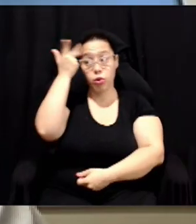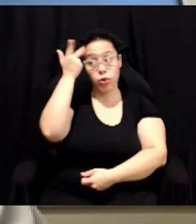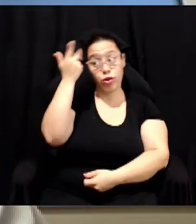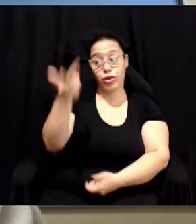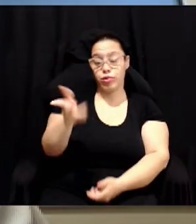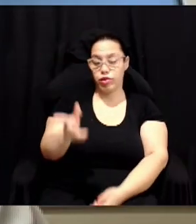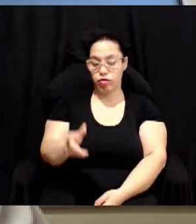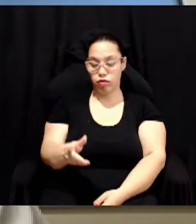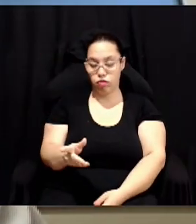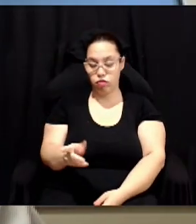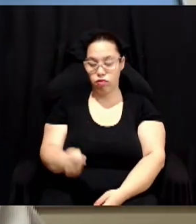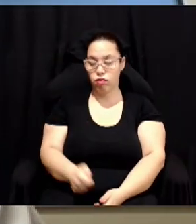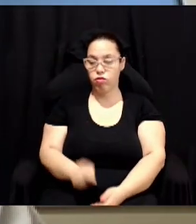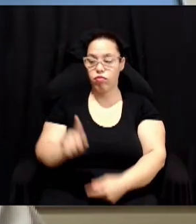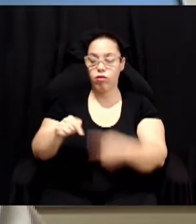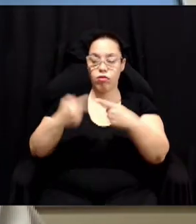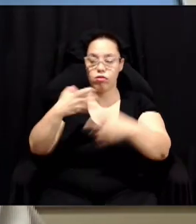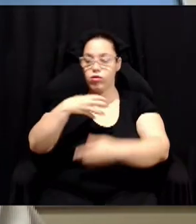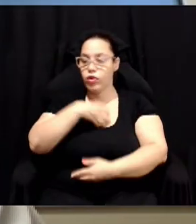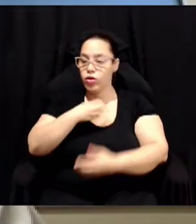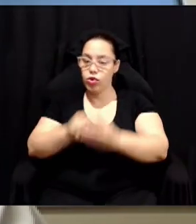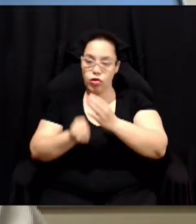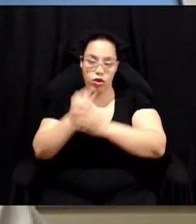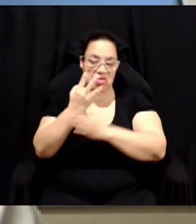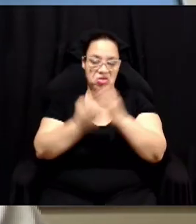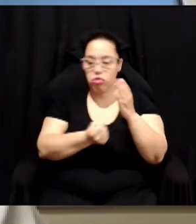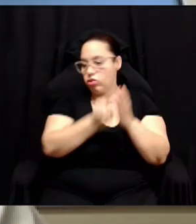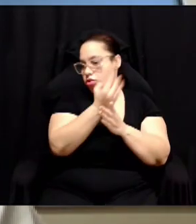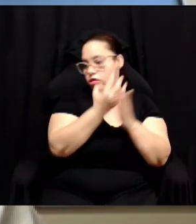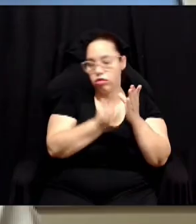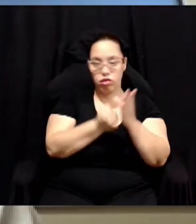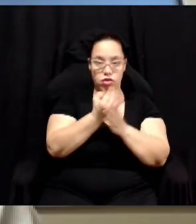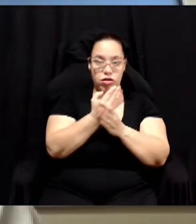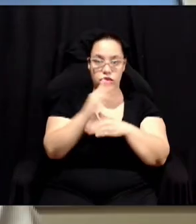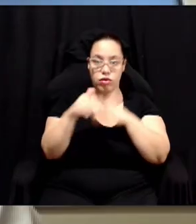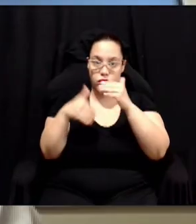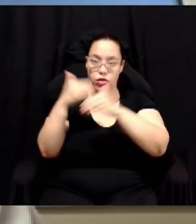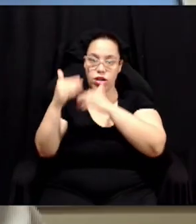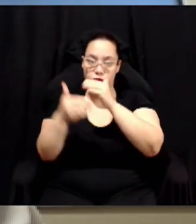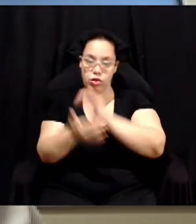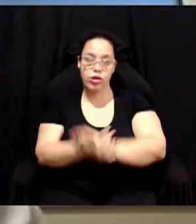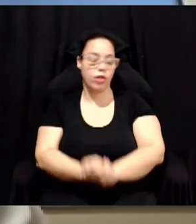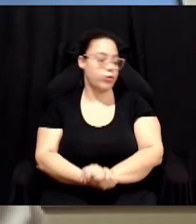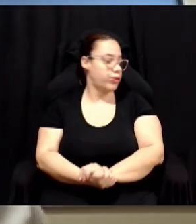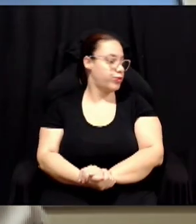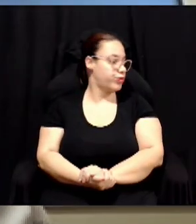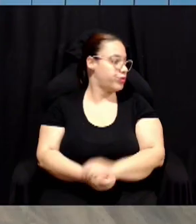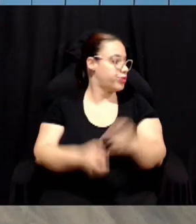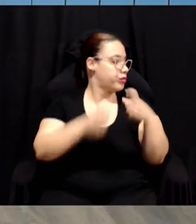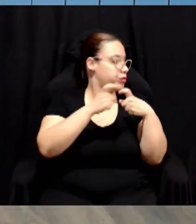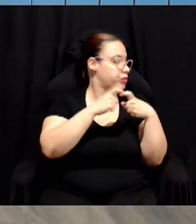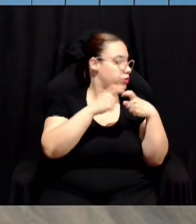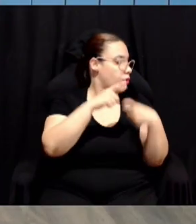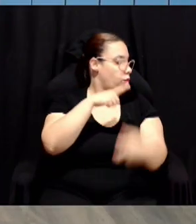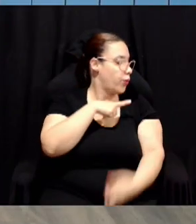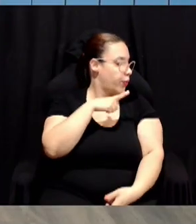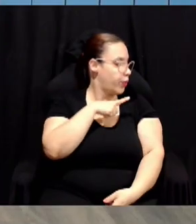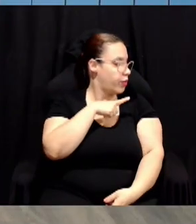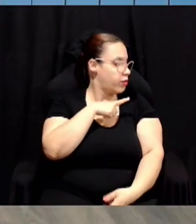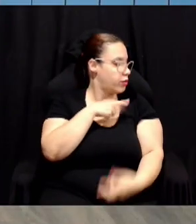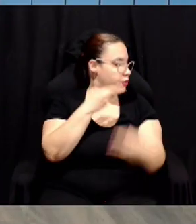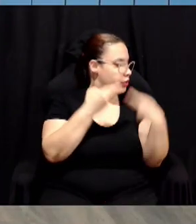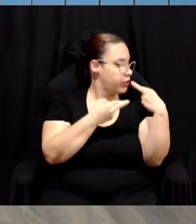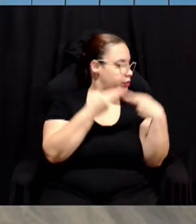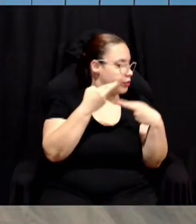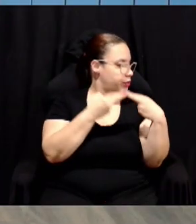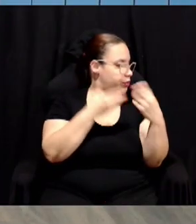outros sintomas que vão surgindo com o passar do tempo. Doutor, existe uma relação entre a perda